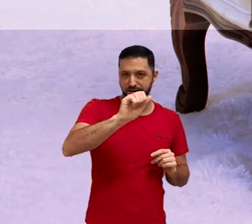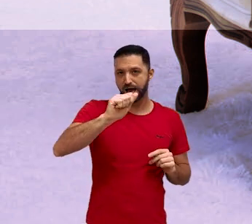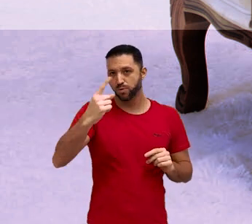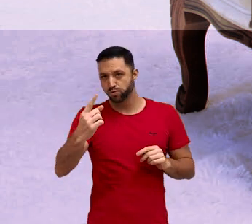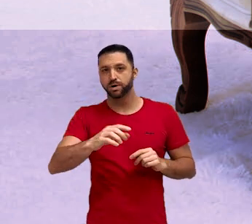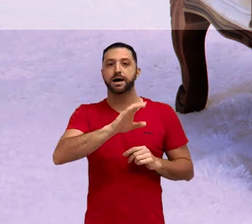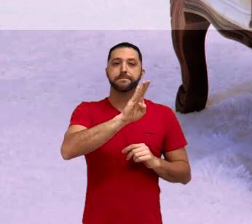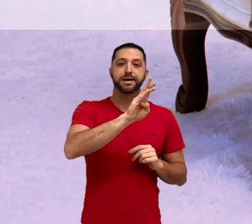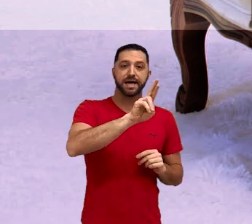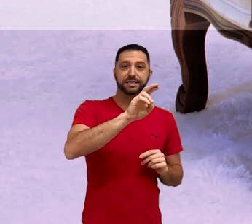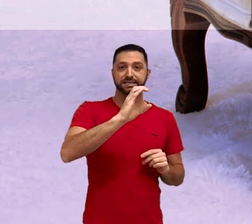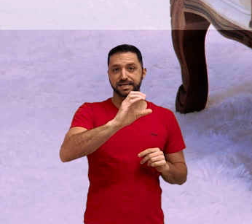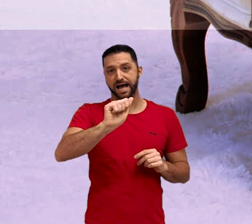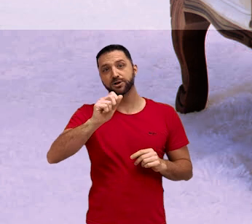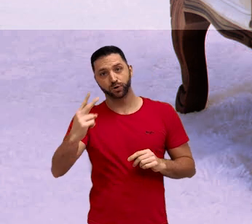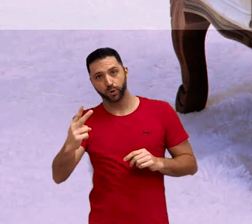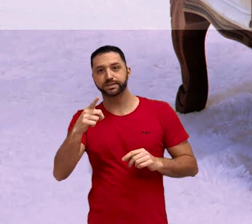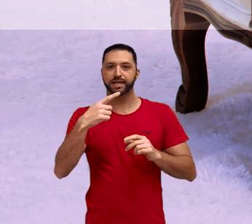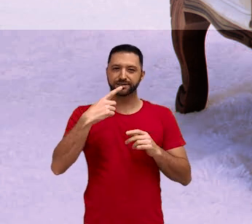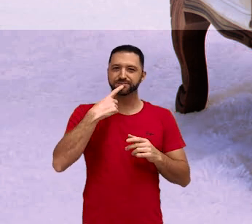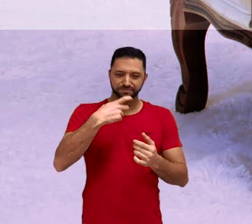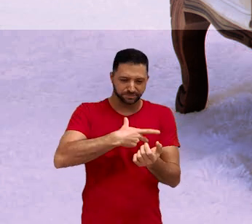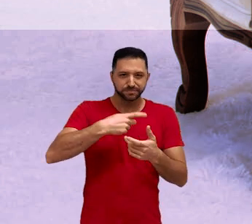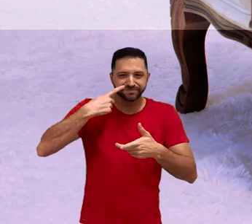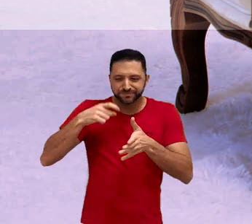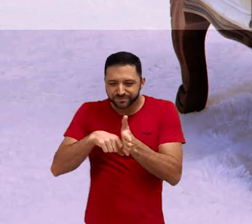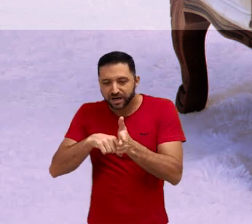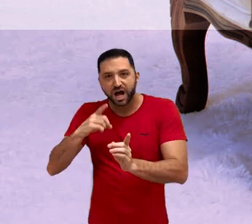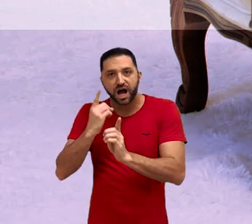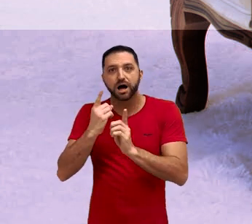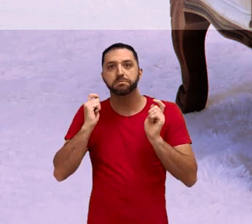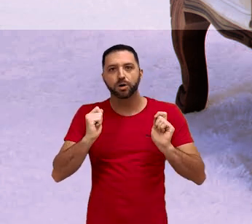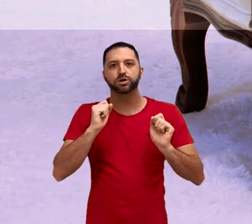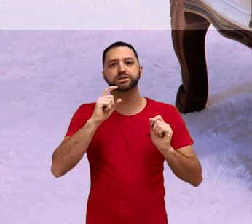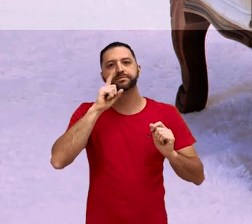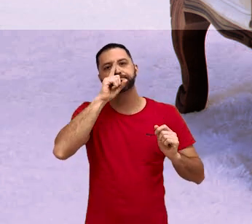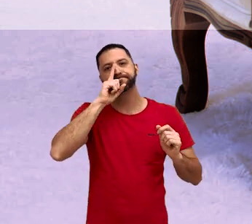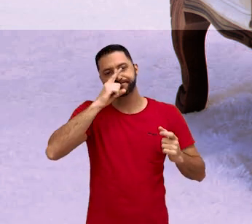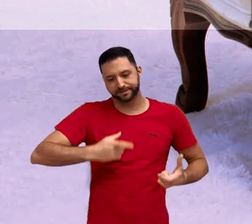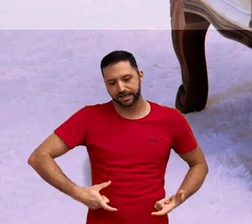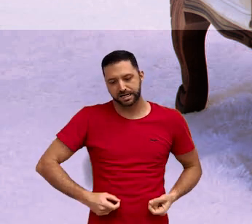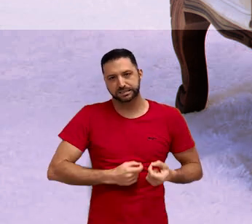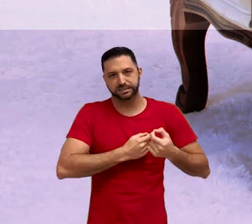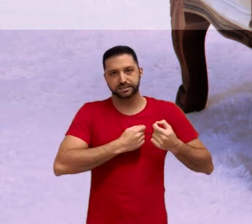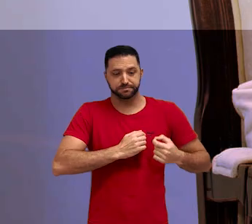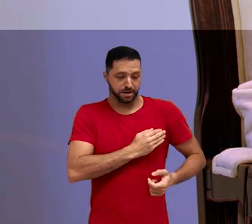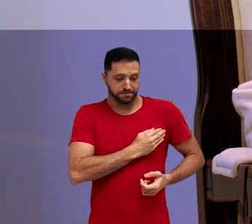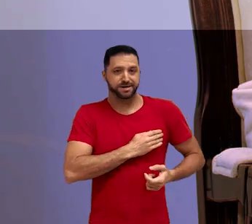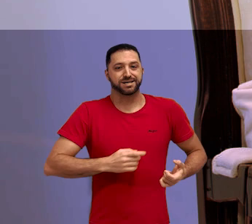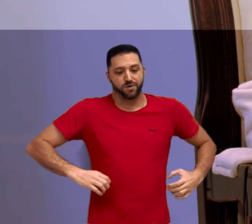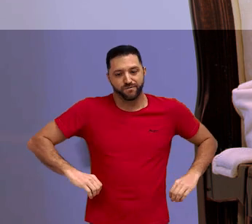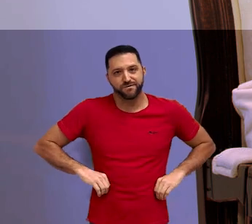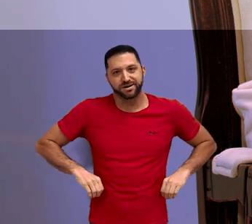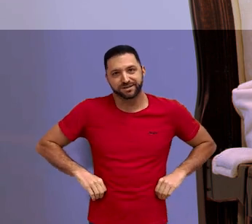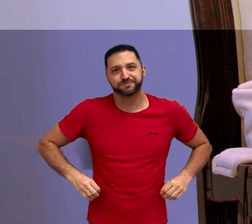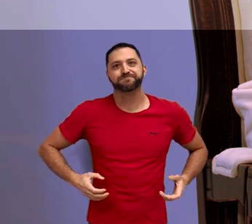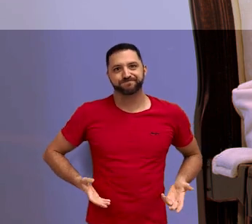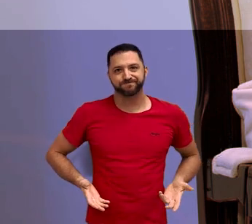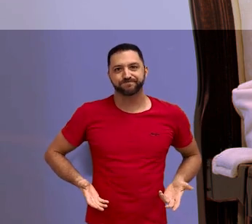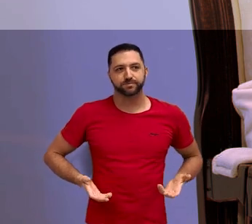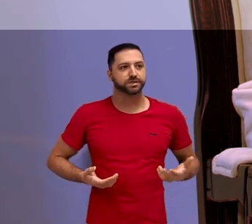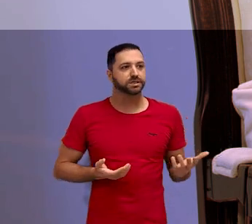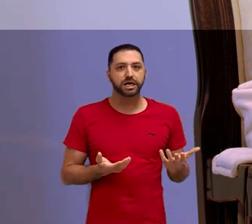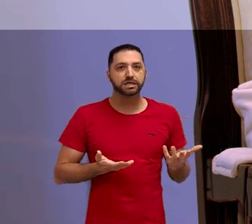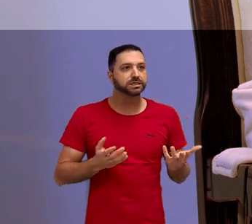teste genético do BRCA1 e do BRCA2 e deu um risco aumentado para câncer de mama e câncer de ovário. Imagina que você fez e